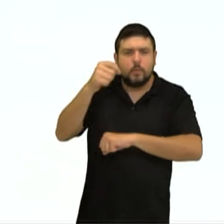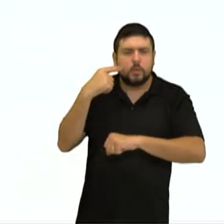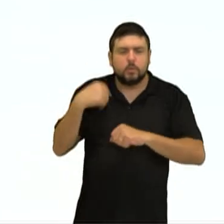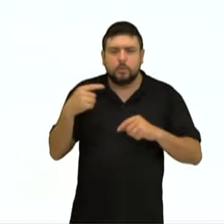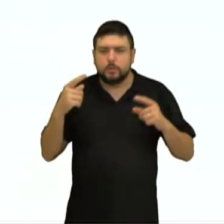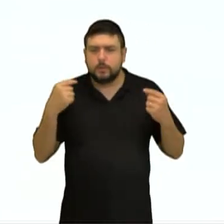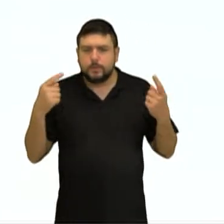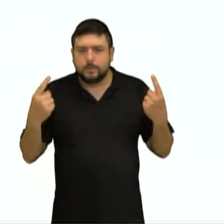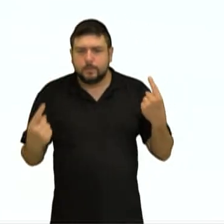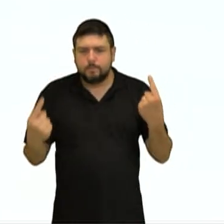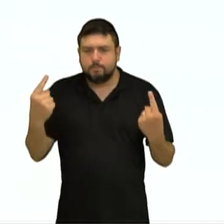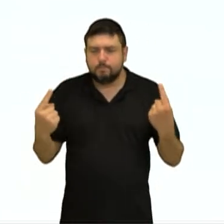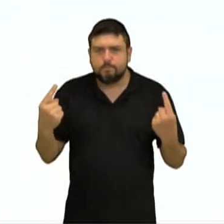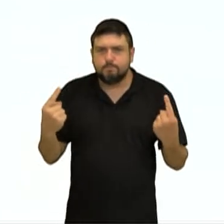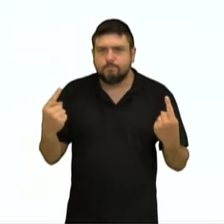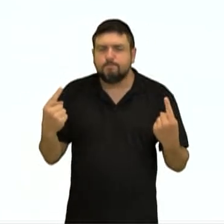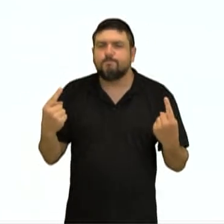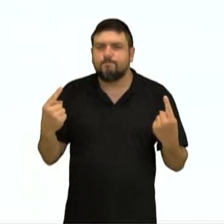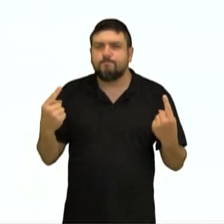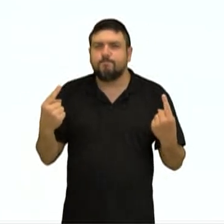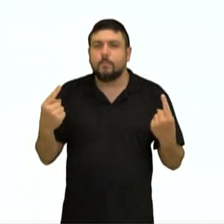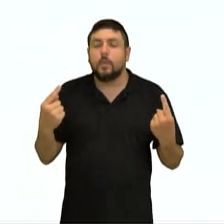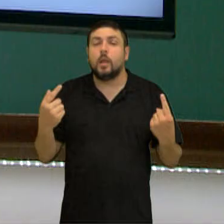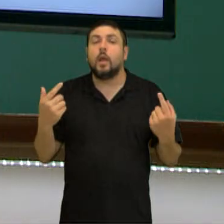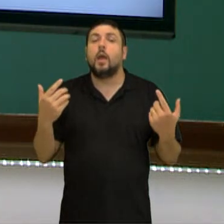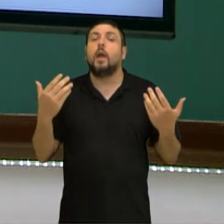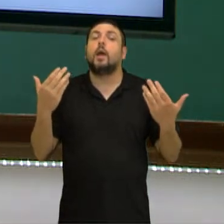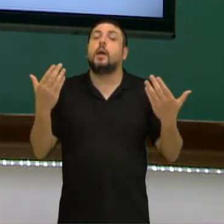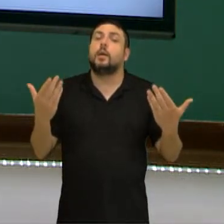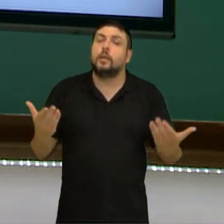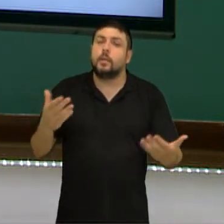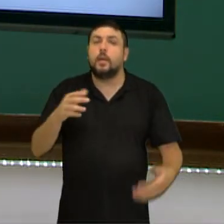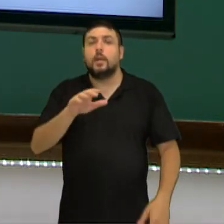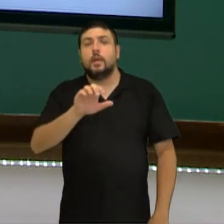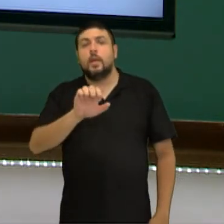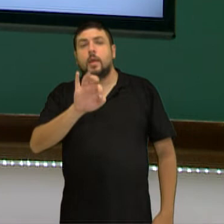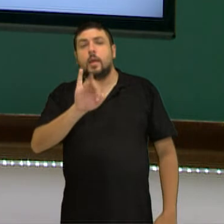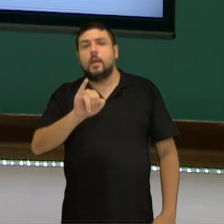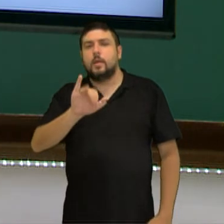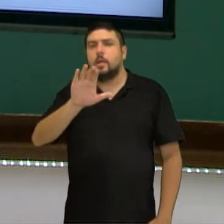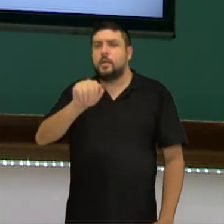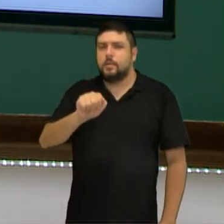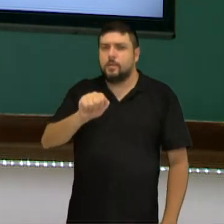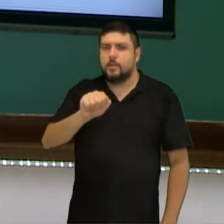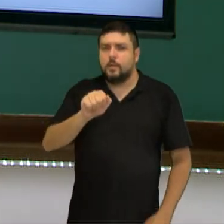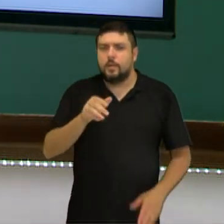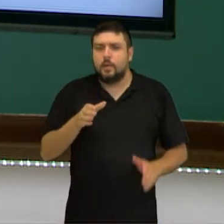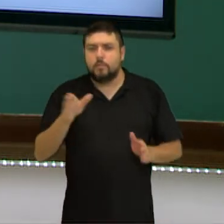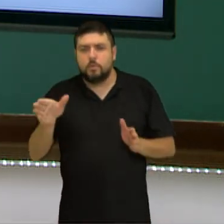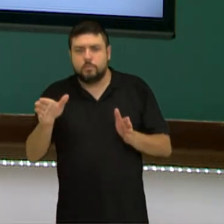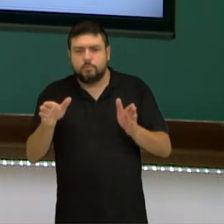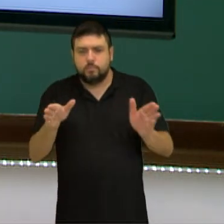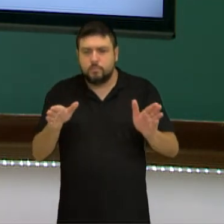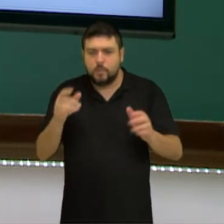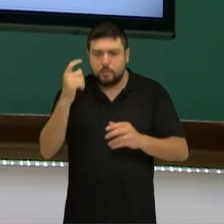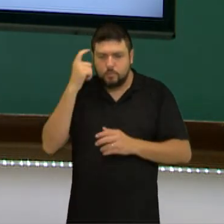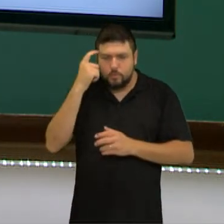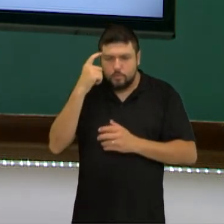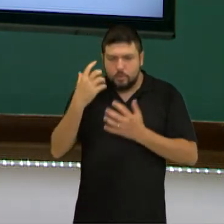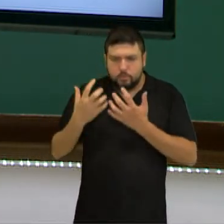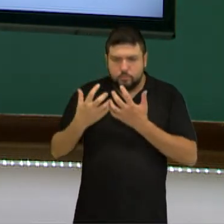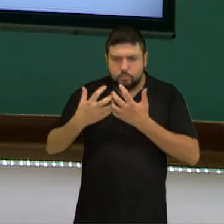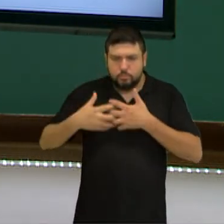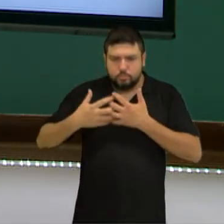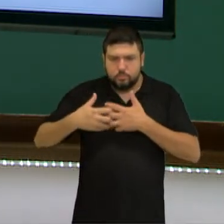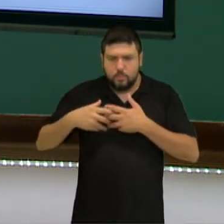opções. Aí que entra a ética nessa história. Decidir entre duas opções, tendo ferramentas para poder